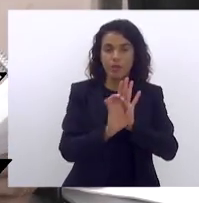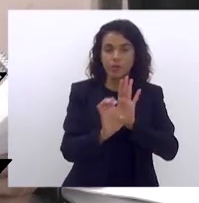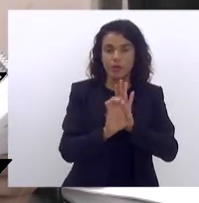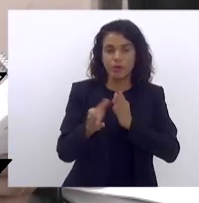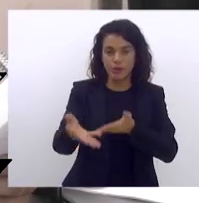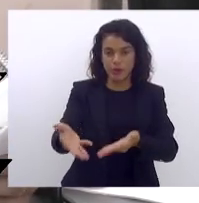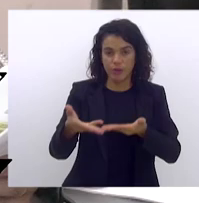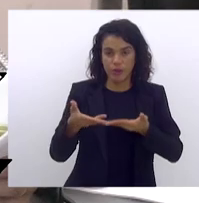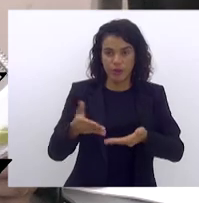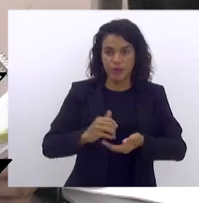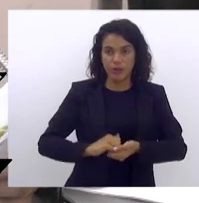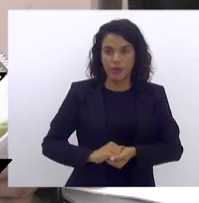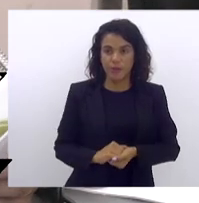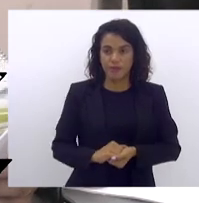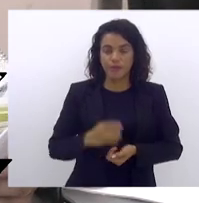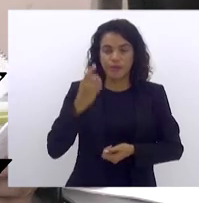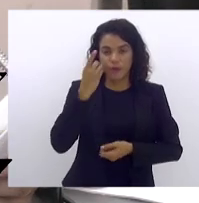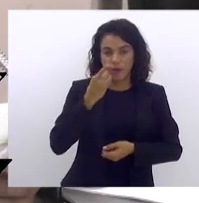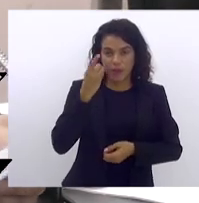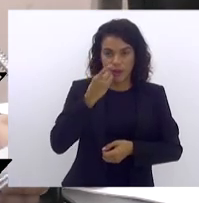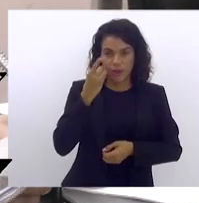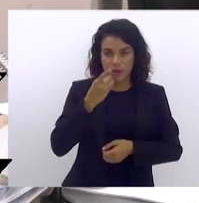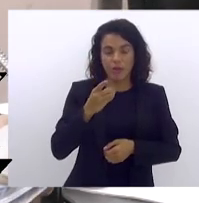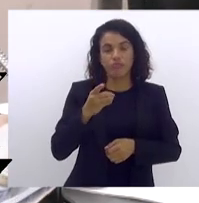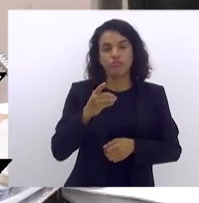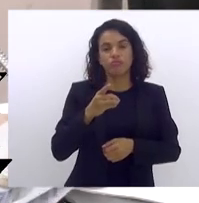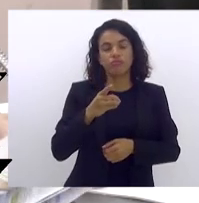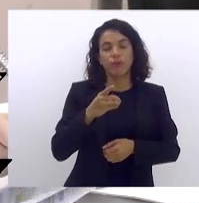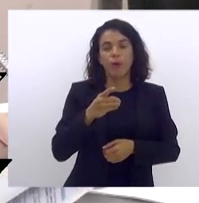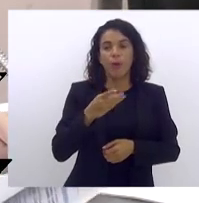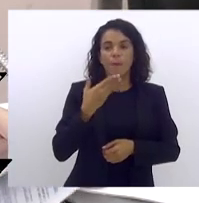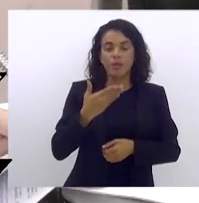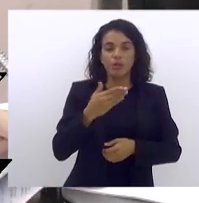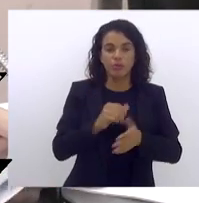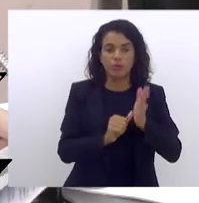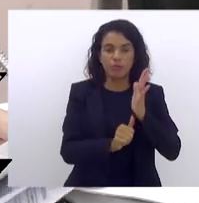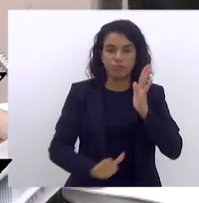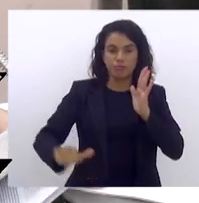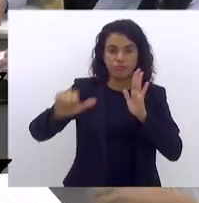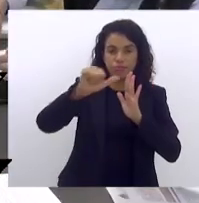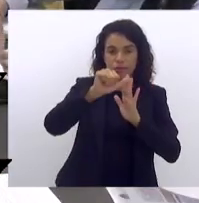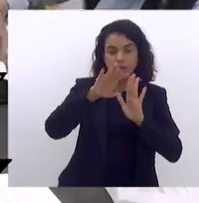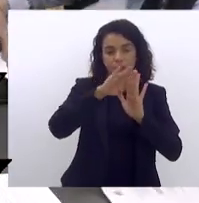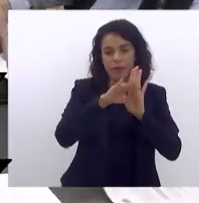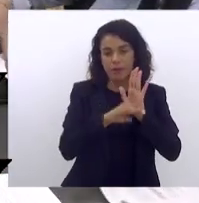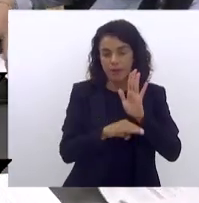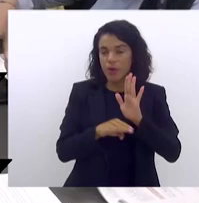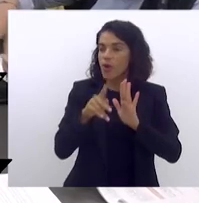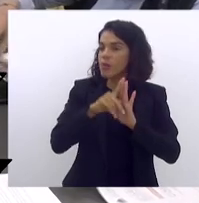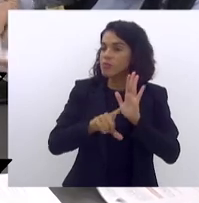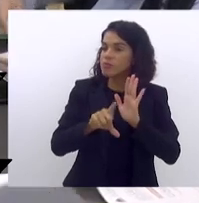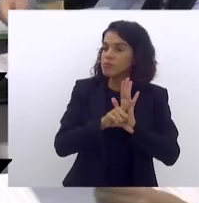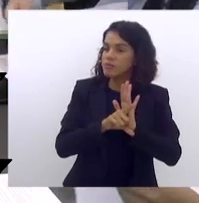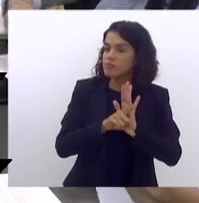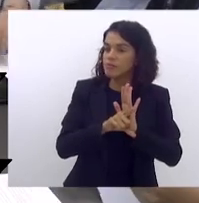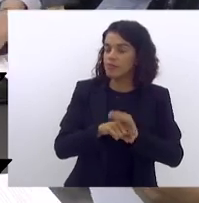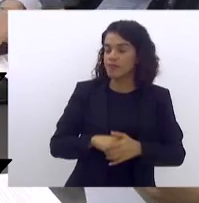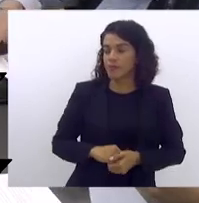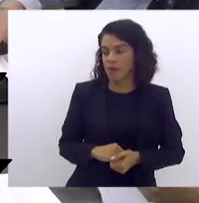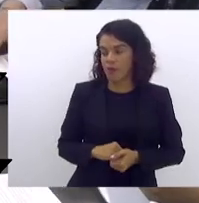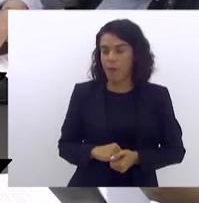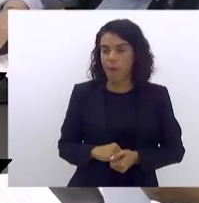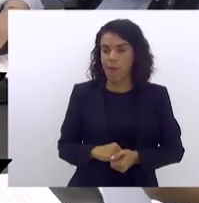convocação. Deputado, há sobre a mesa o pedido de inversão de pauta do deputado Carlos Mink. De qual projeto, deputado?